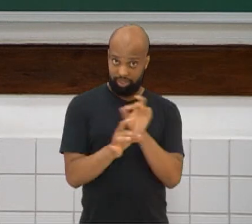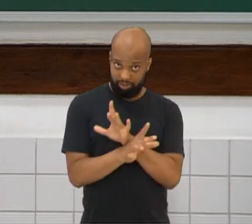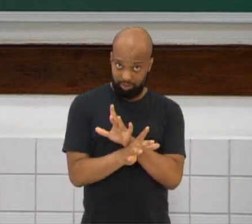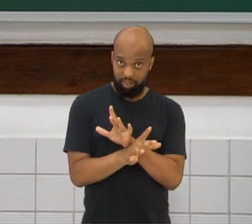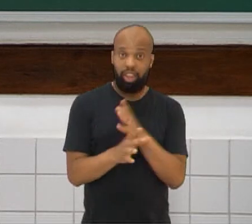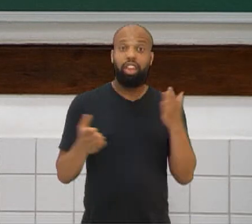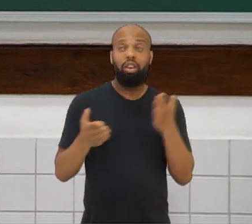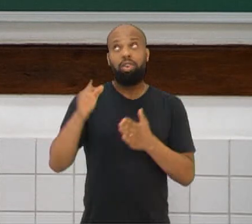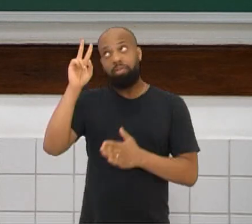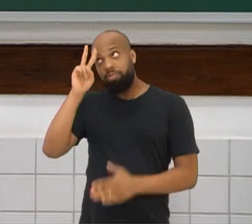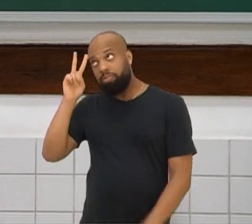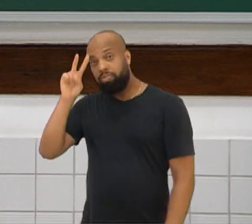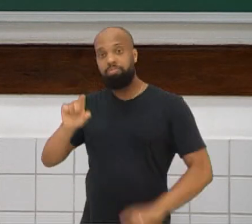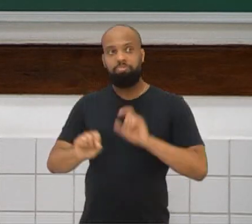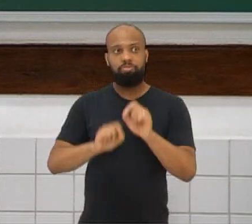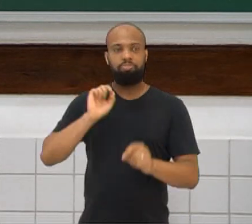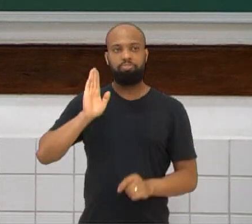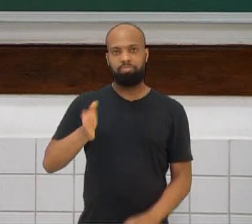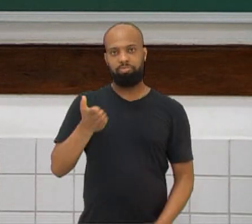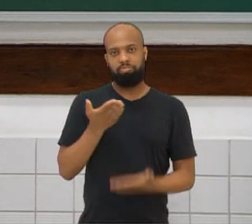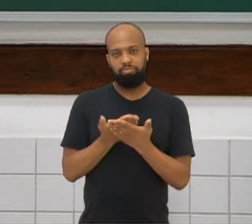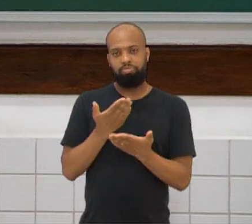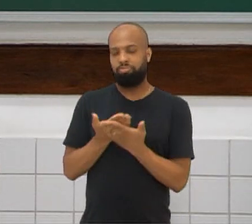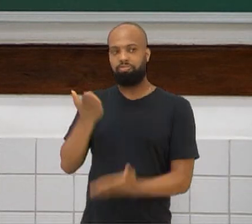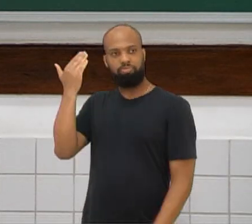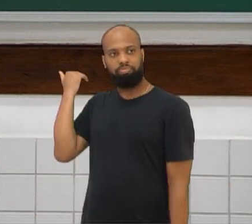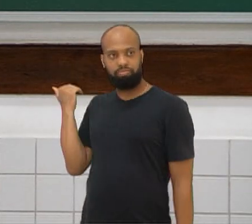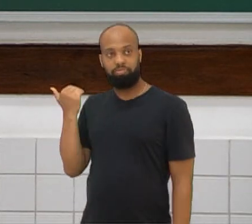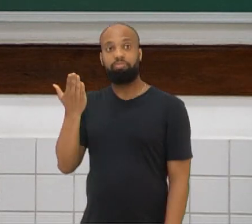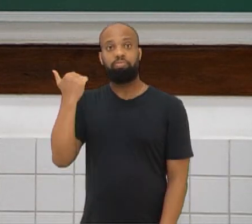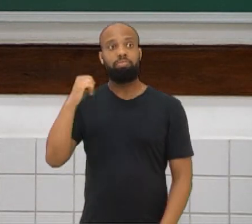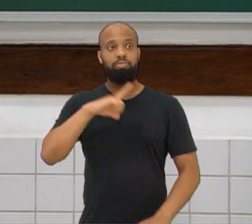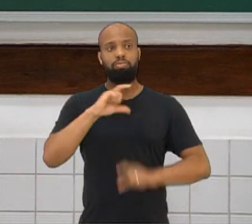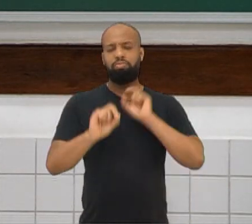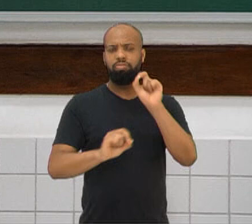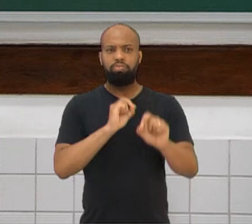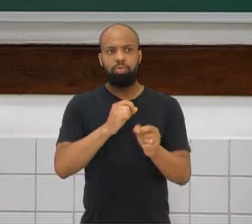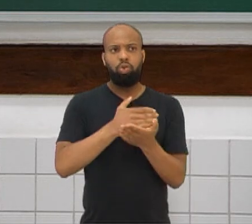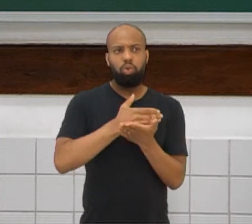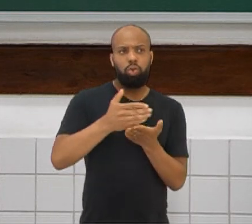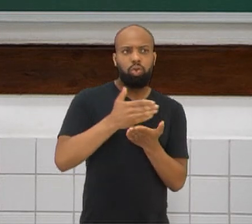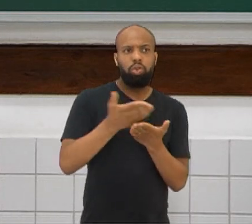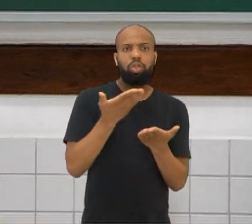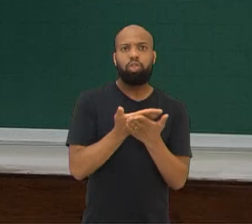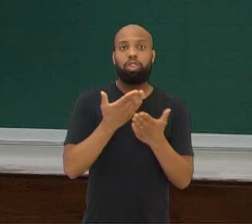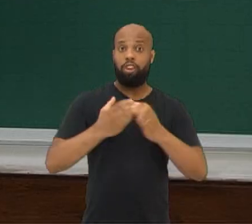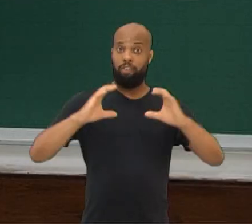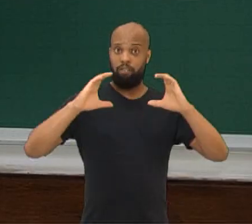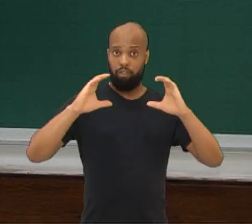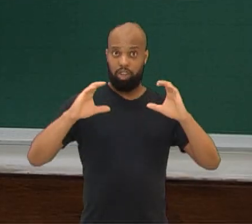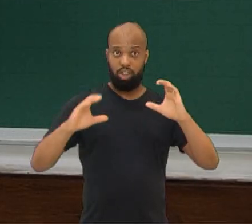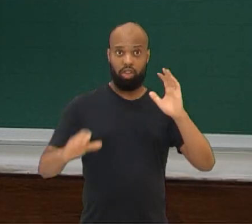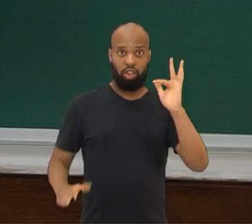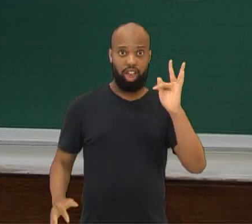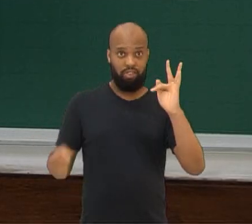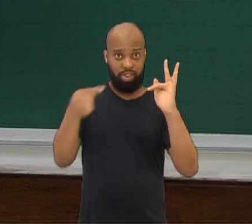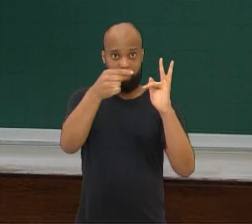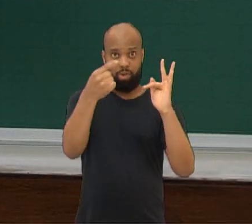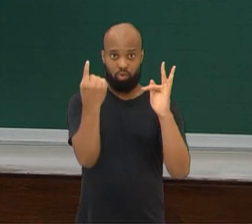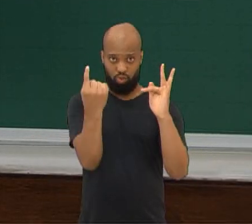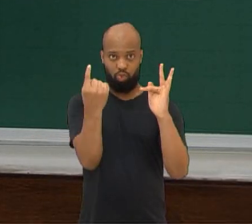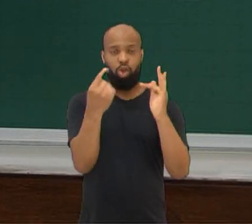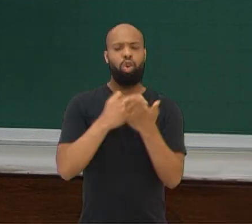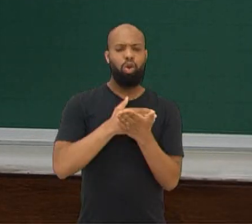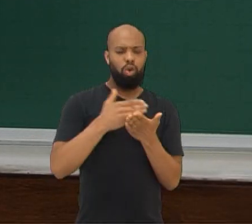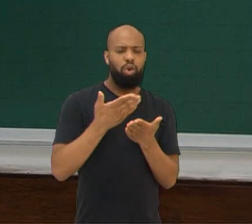isso, vamos relembrar o que a gente viu na aula passada. A aula passada, nós começamos a ver função inversa. Vimos a primeira